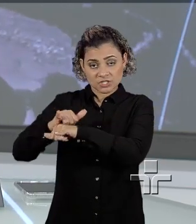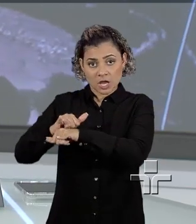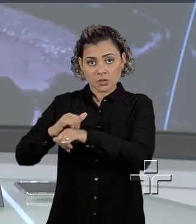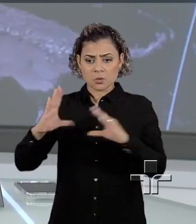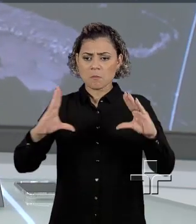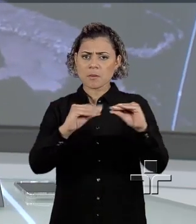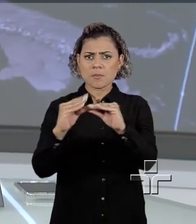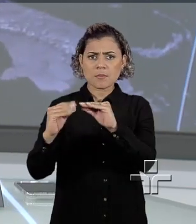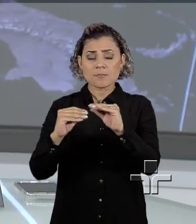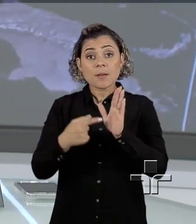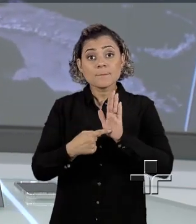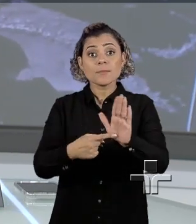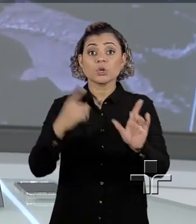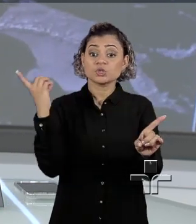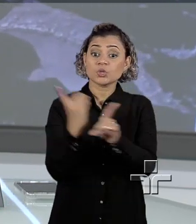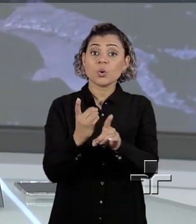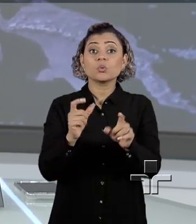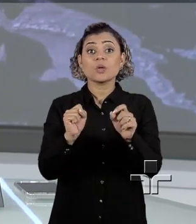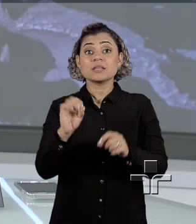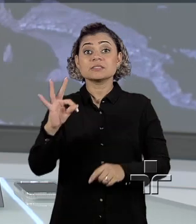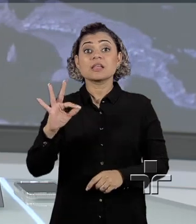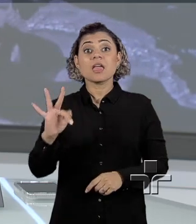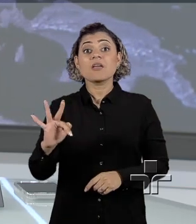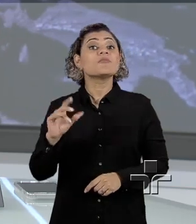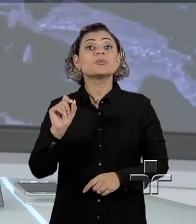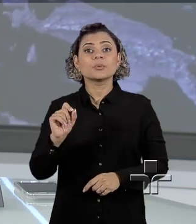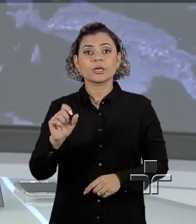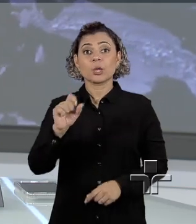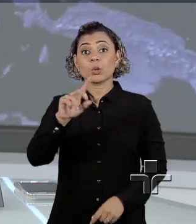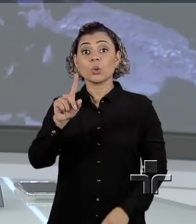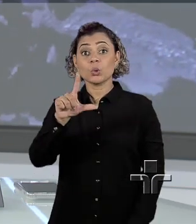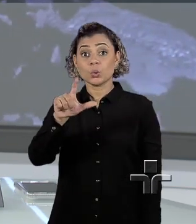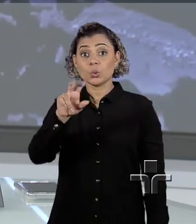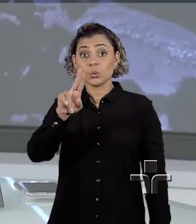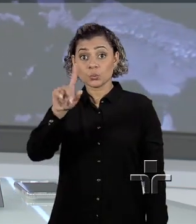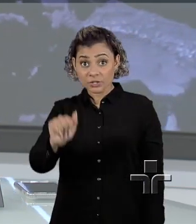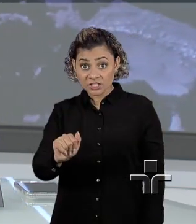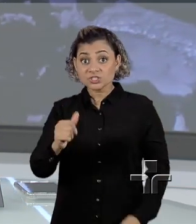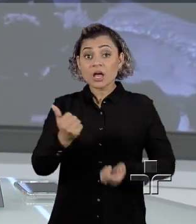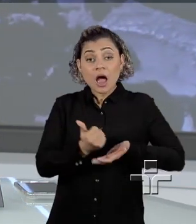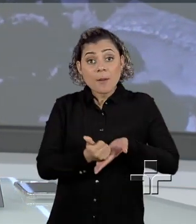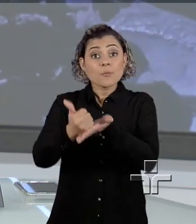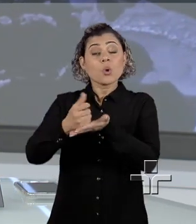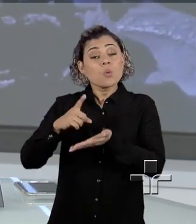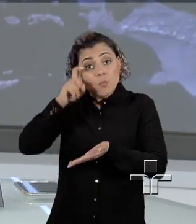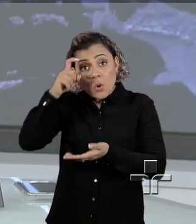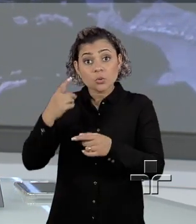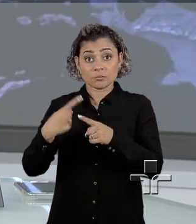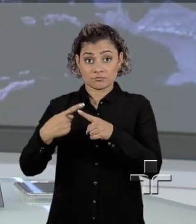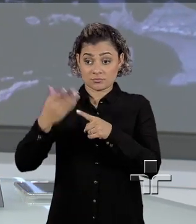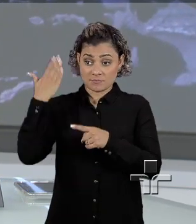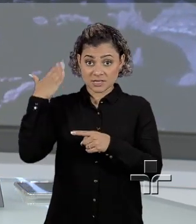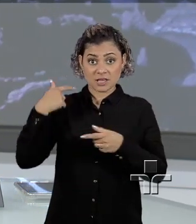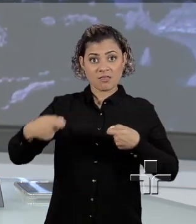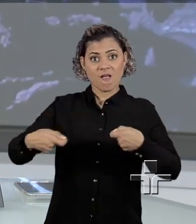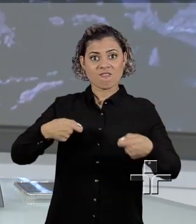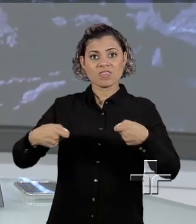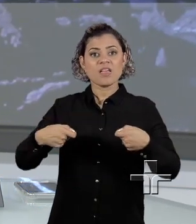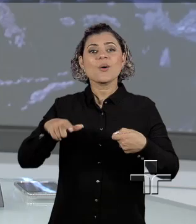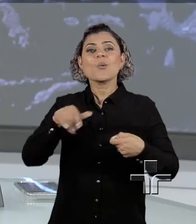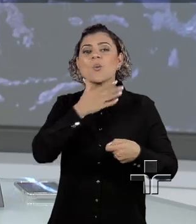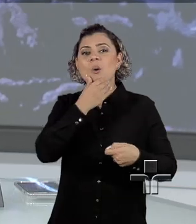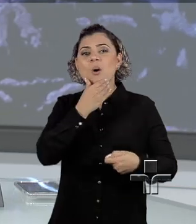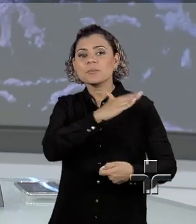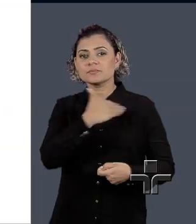relata encontro com o ministro do Supremo, Luiz Fux. O ministro teria apoiado Sérgio Moro na queda de braço com o falecido ministro